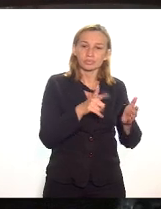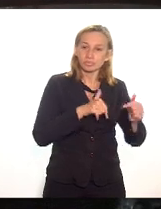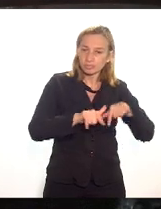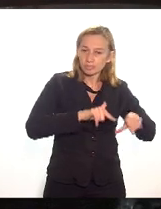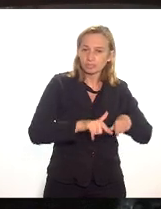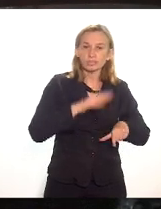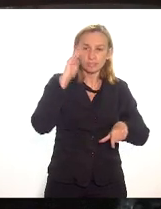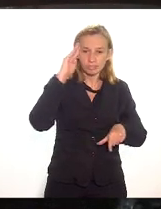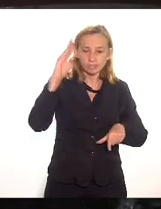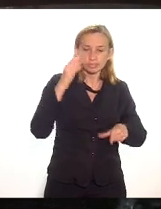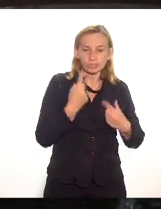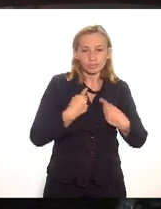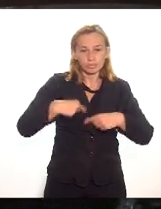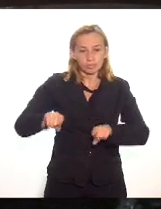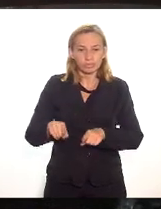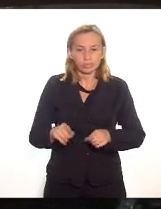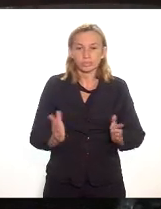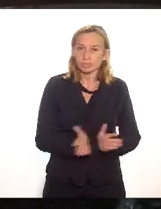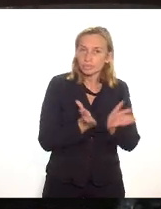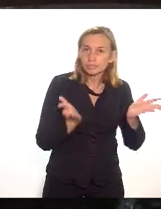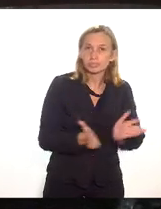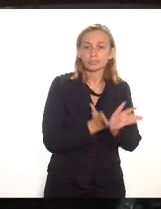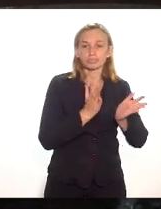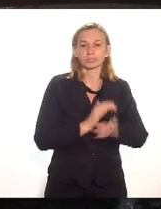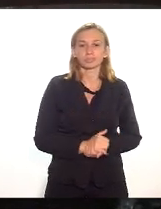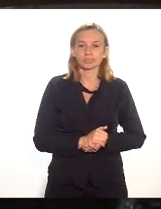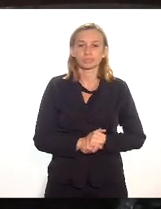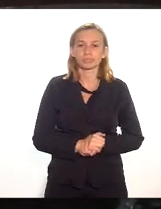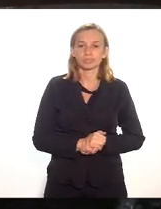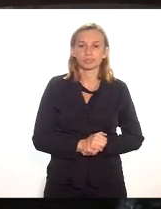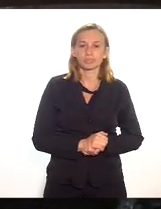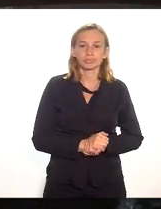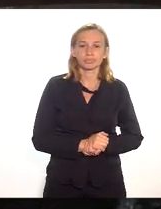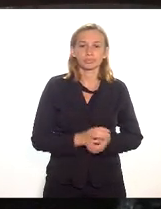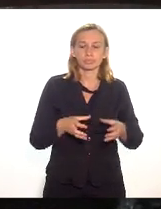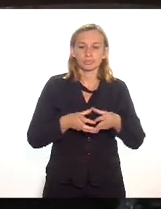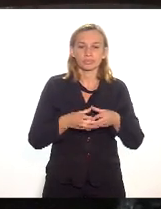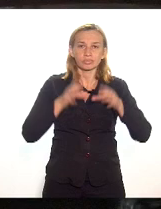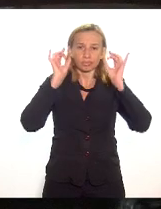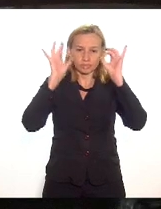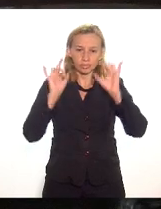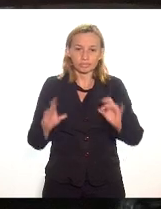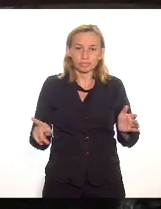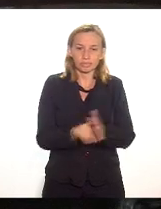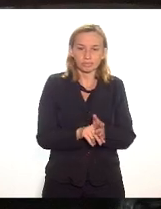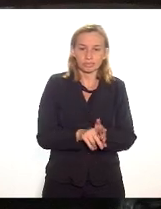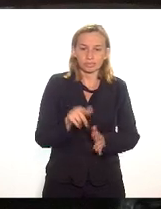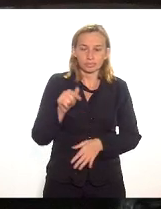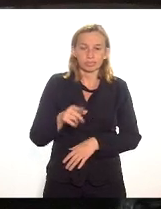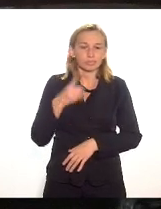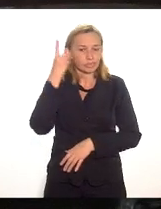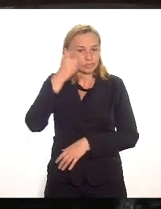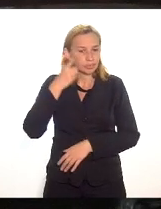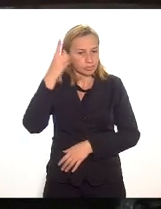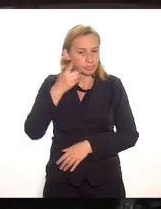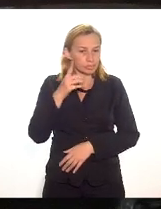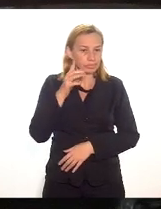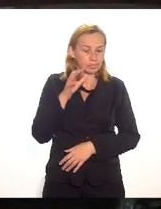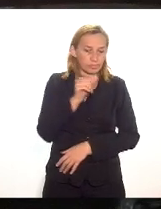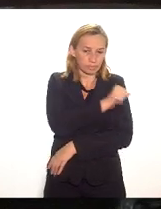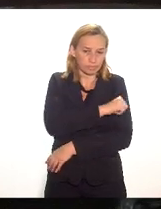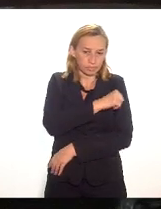fundamental no combate à extrema pobreza. Nessa comissão especial, que fazem parte aqui, deputada enfermeira de